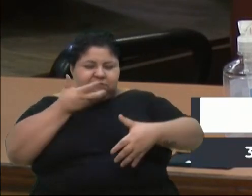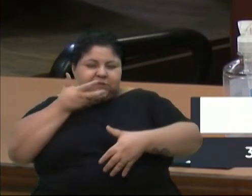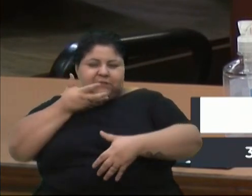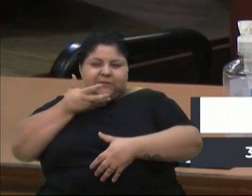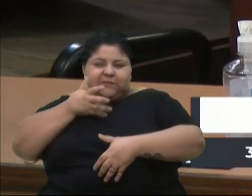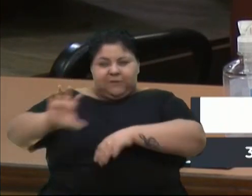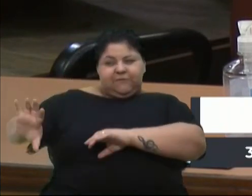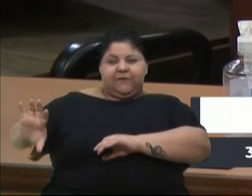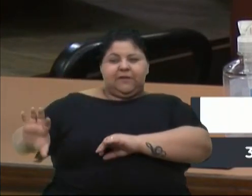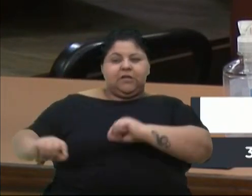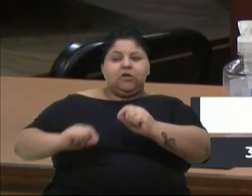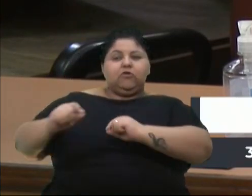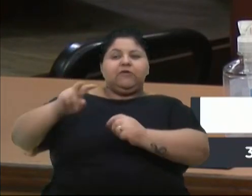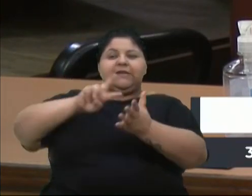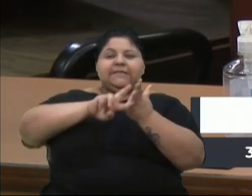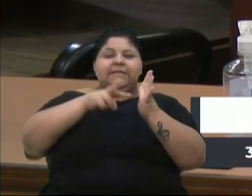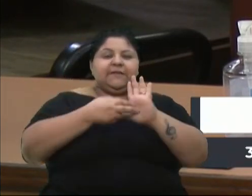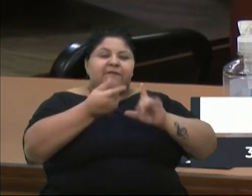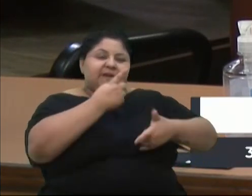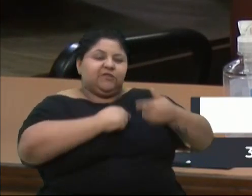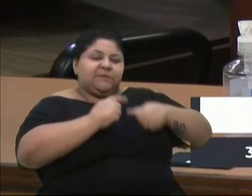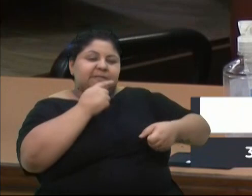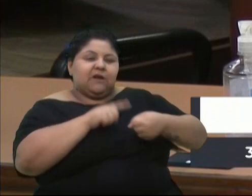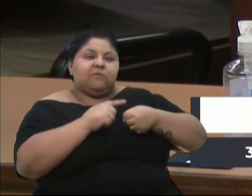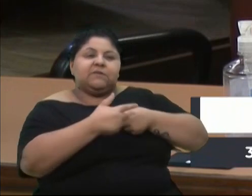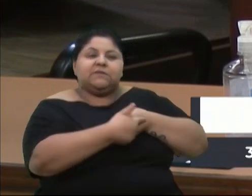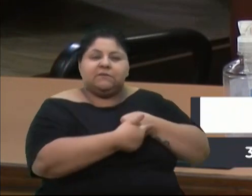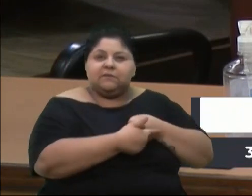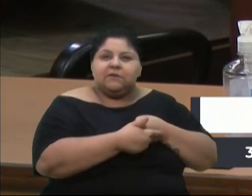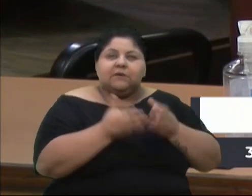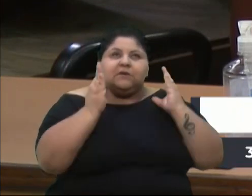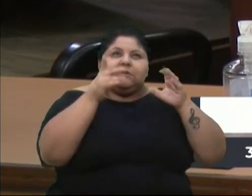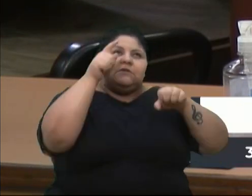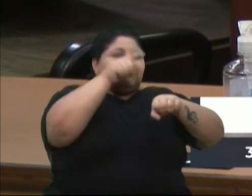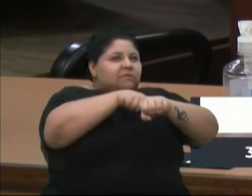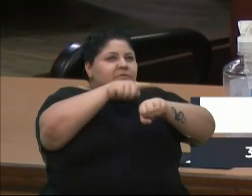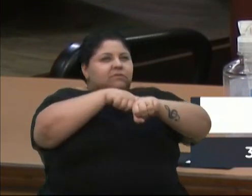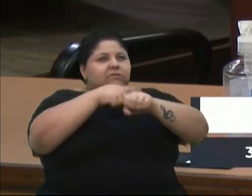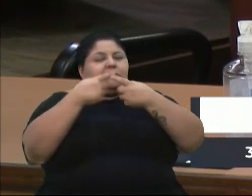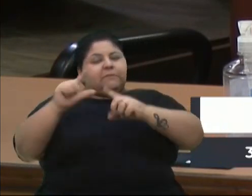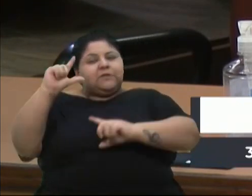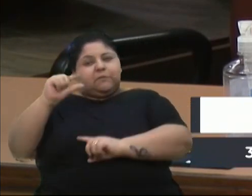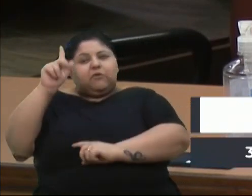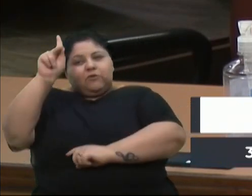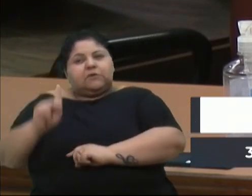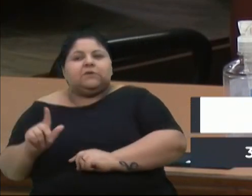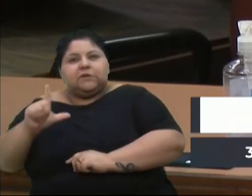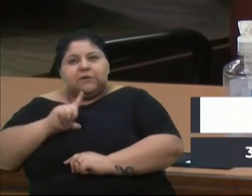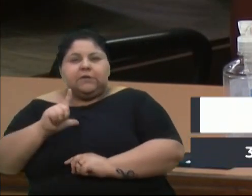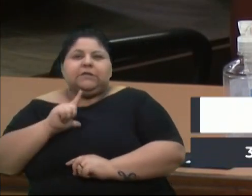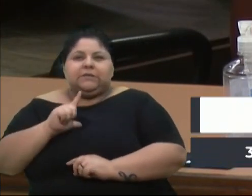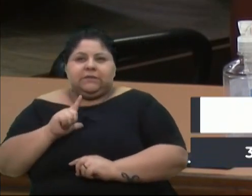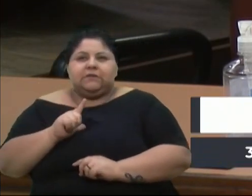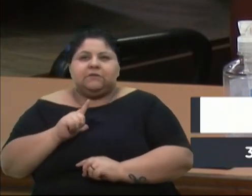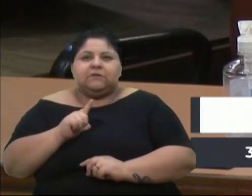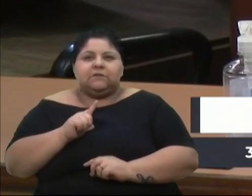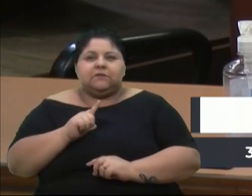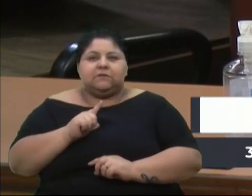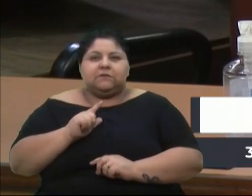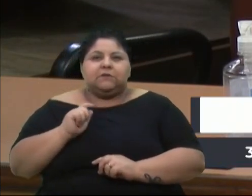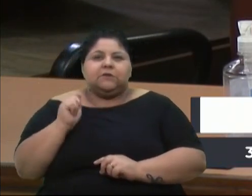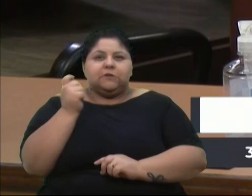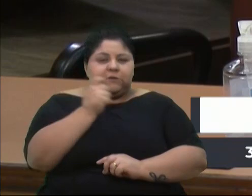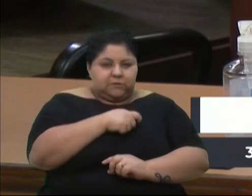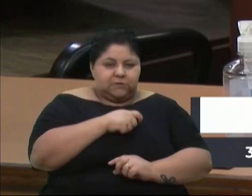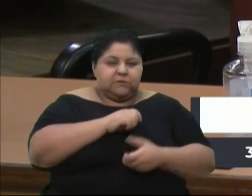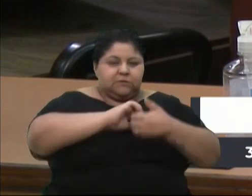cidade, mas graças a Deus, em tempo, isso aos poucos vai se tornando de volta, e temos hoje a possibilidade de convênio